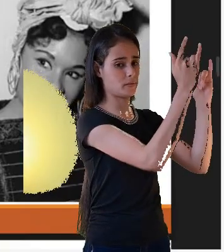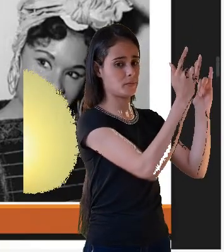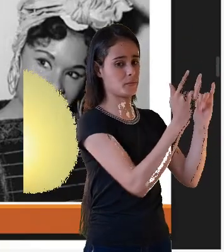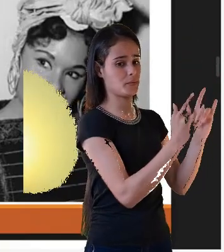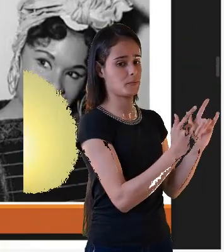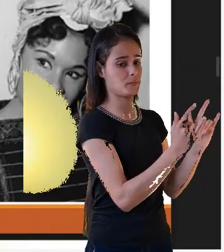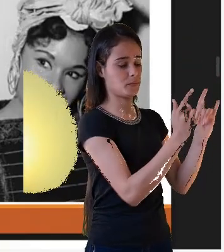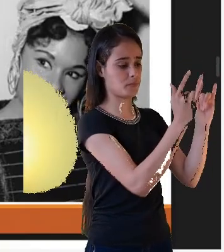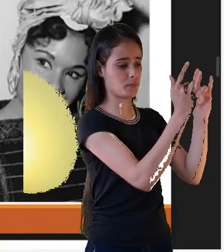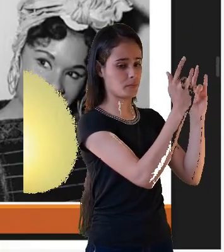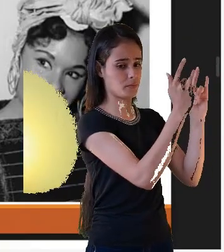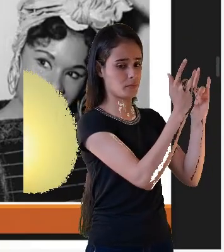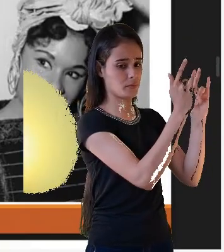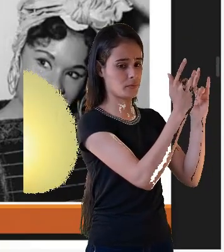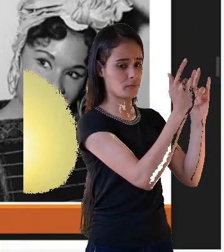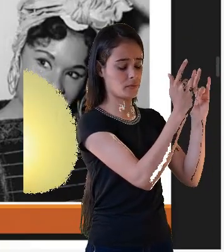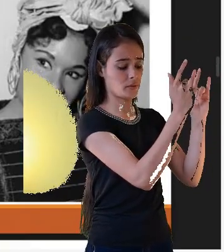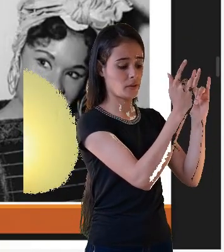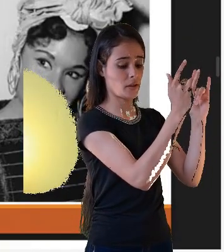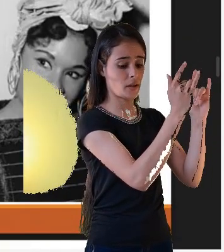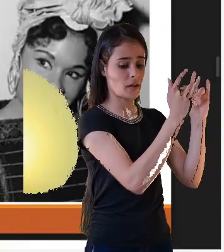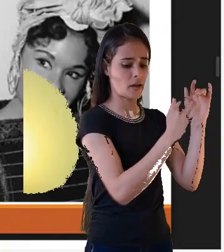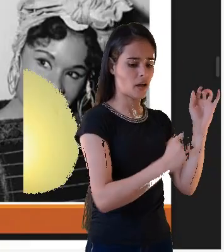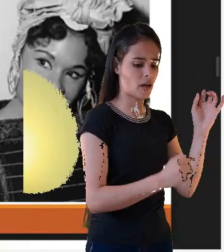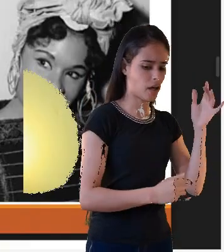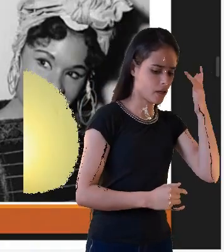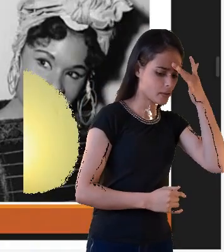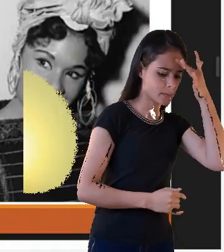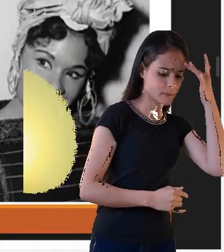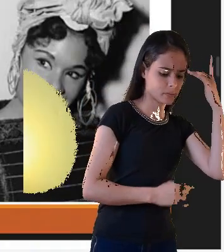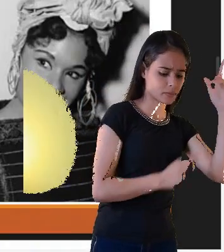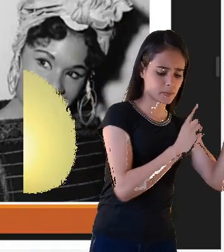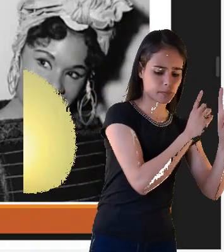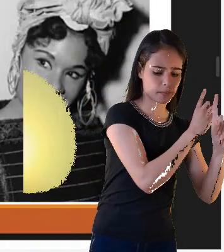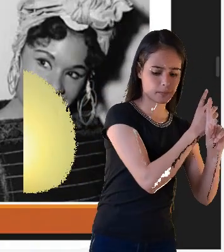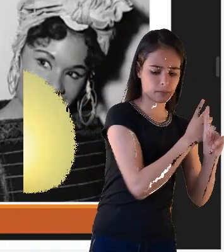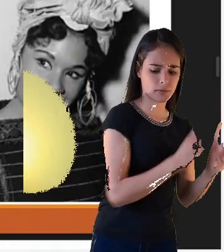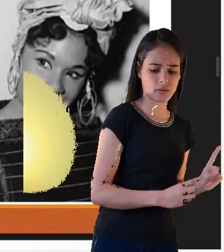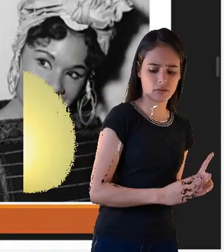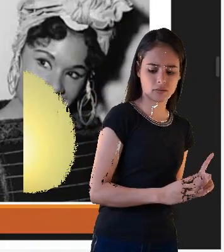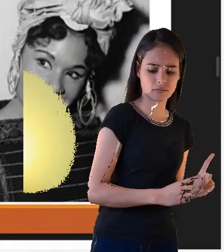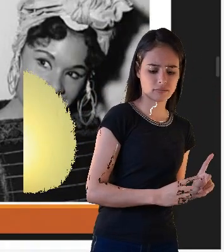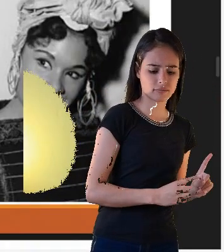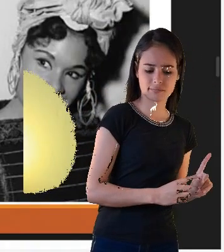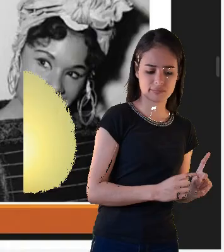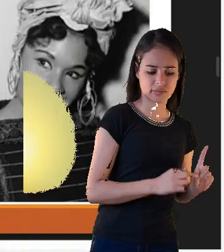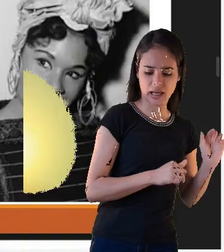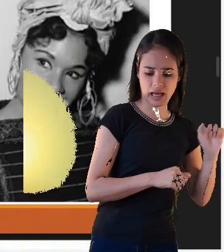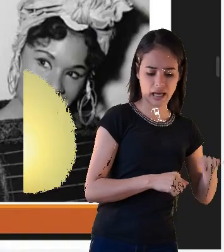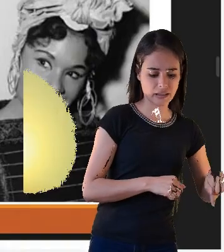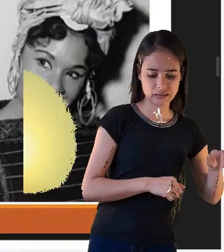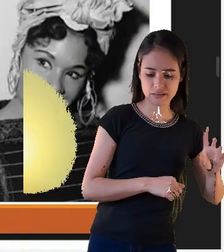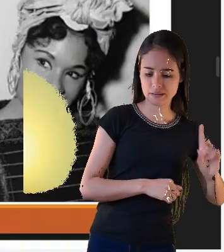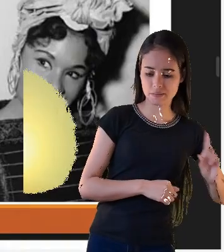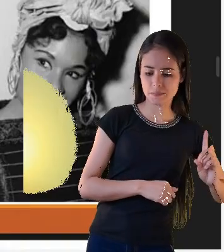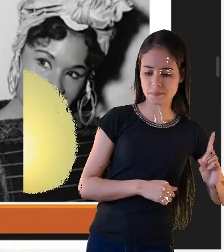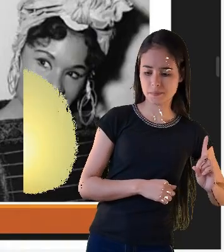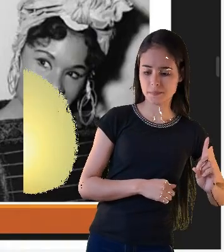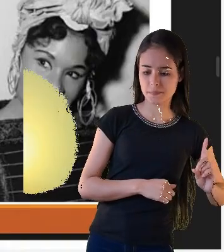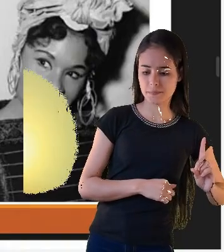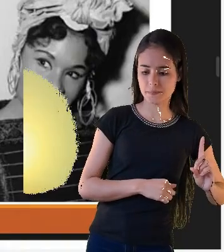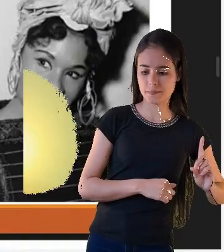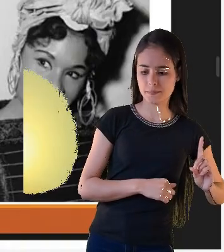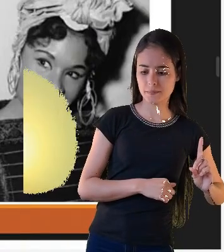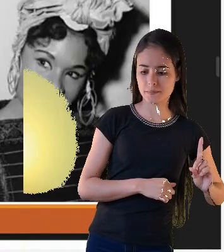conta do racismo, né, por conta da sua cor. E aí, o deputado Afonso Arinos, que